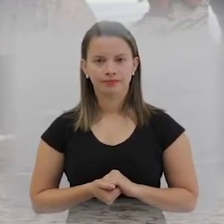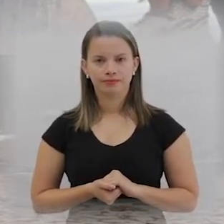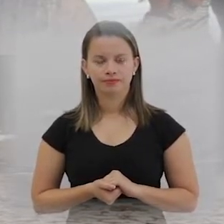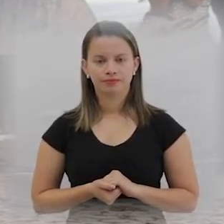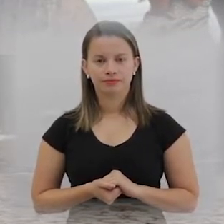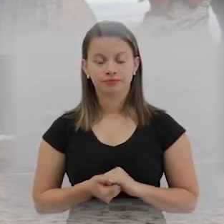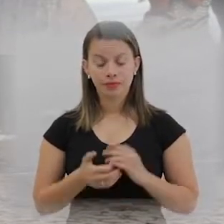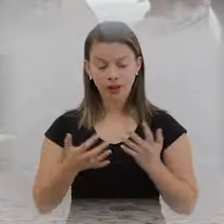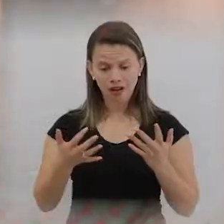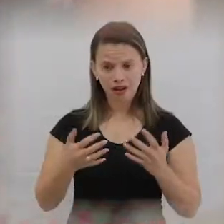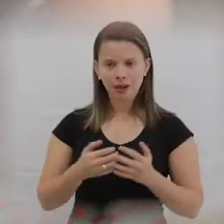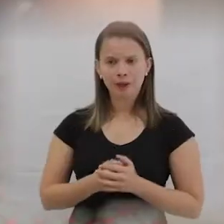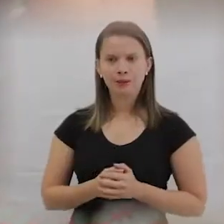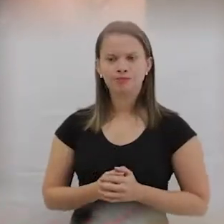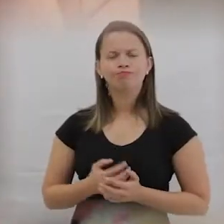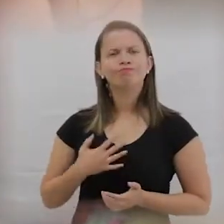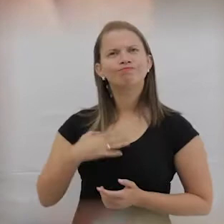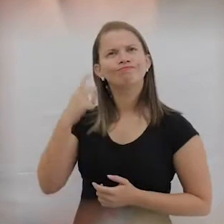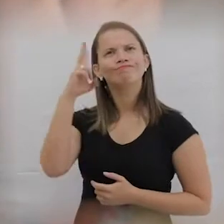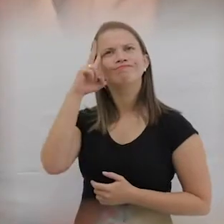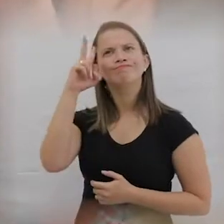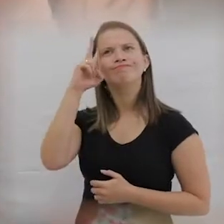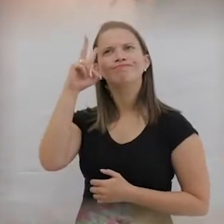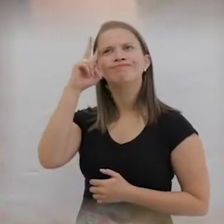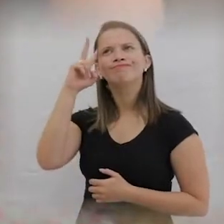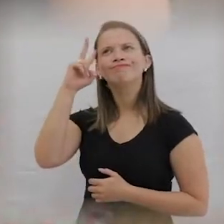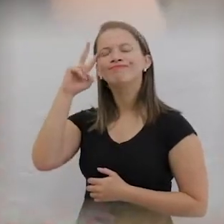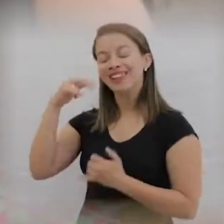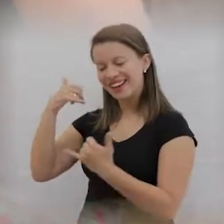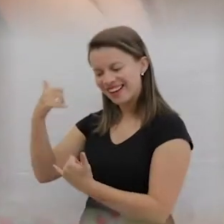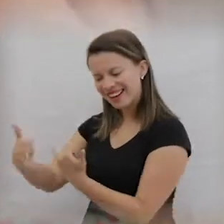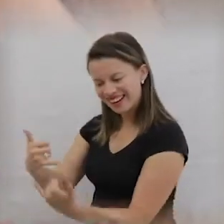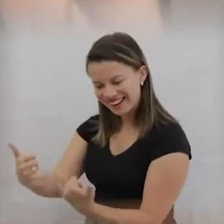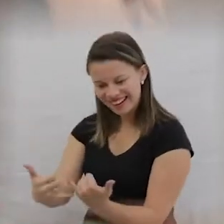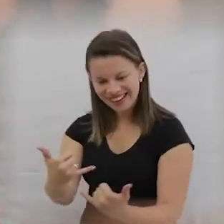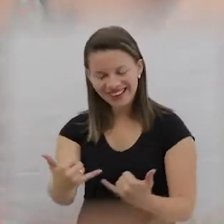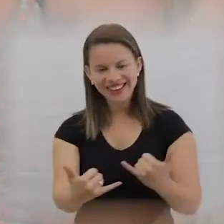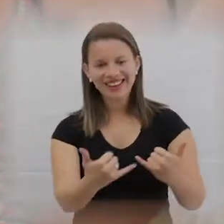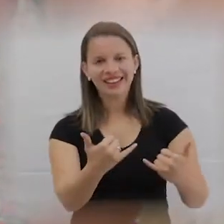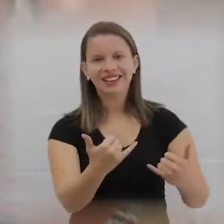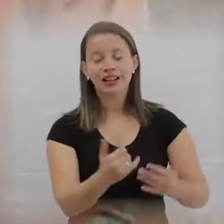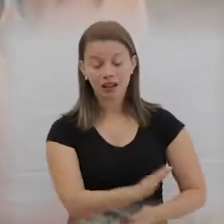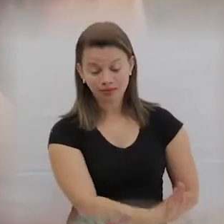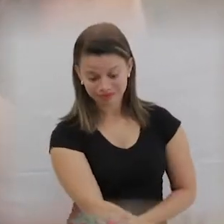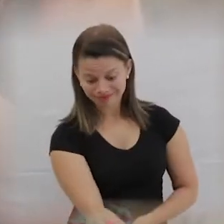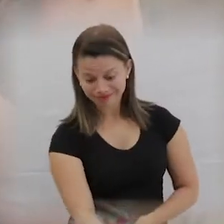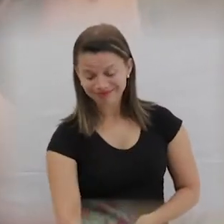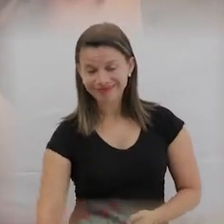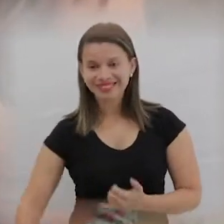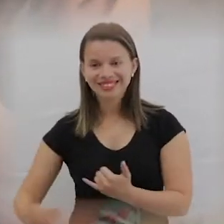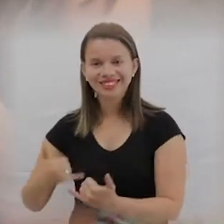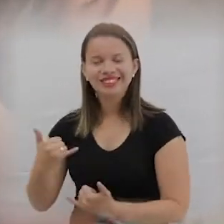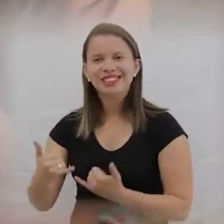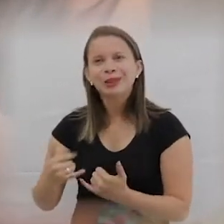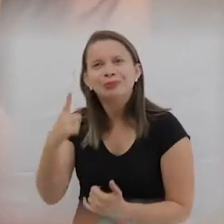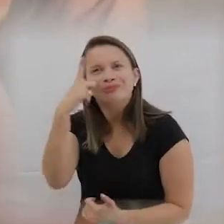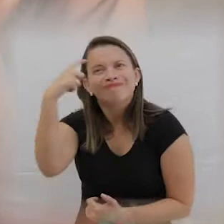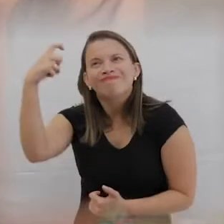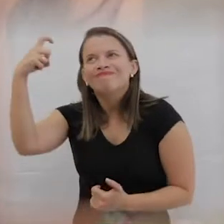Olha, sempre tive lembrança da brincadeira. As crianças gostavam de